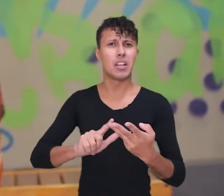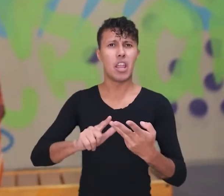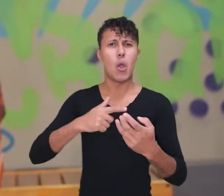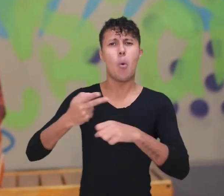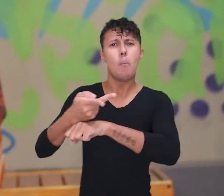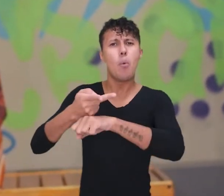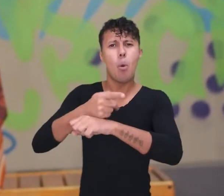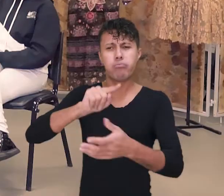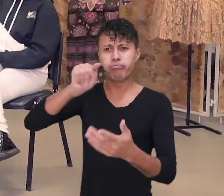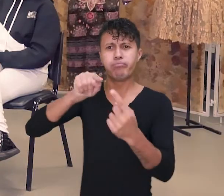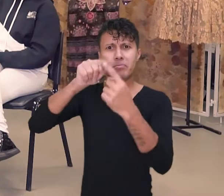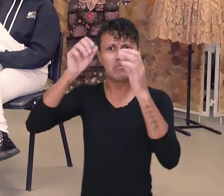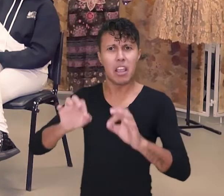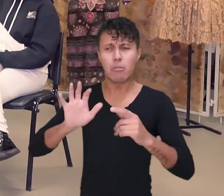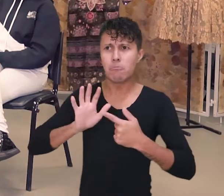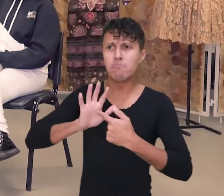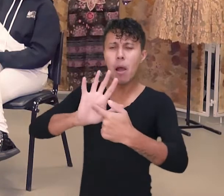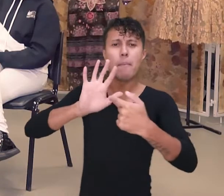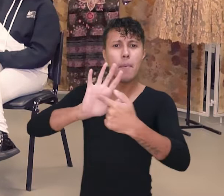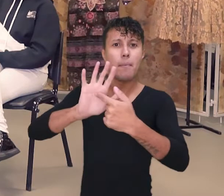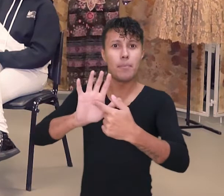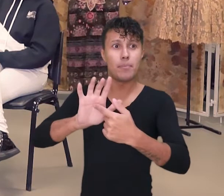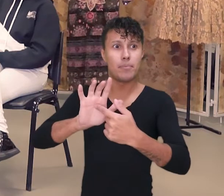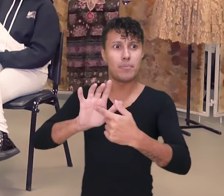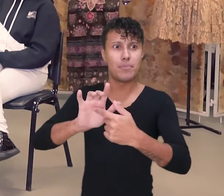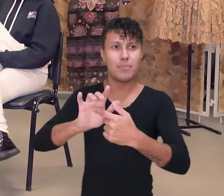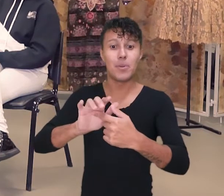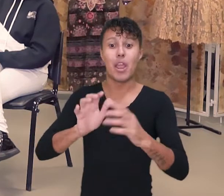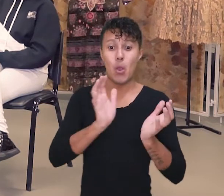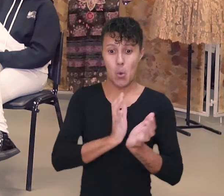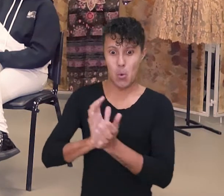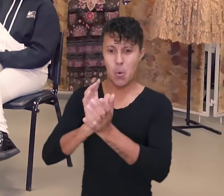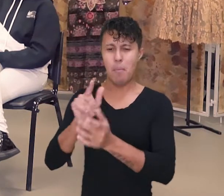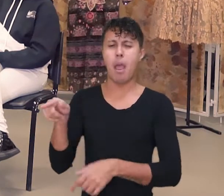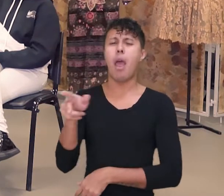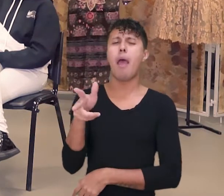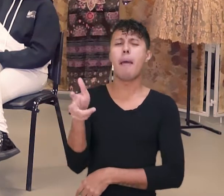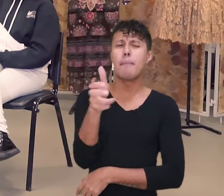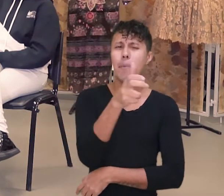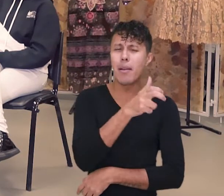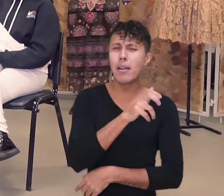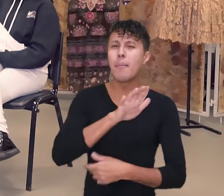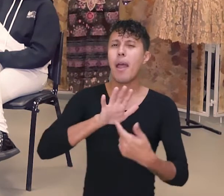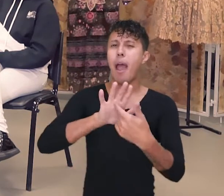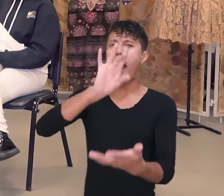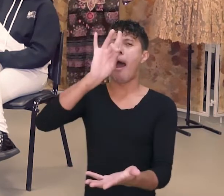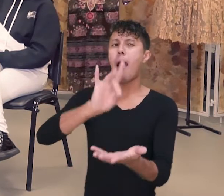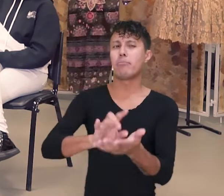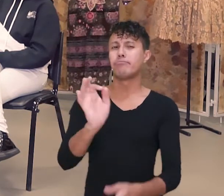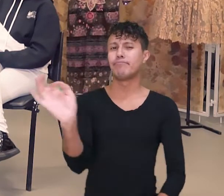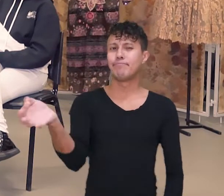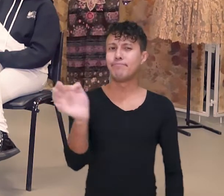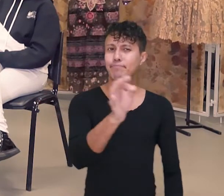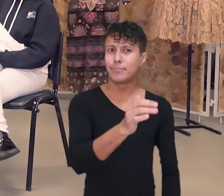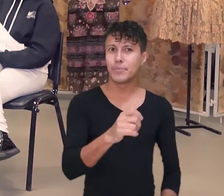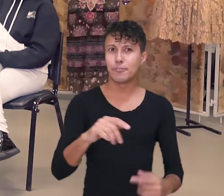você busca. E até para que o coletivo também veja que está dito e se identifique ou